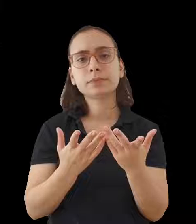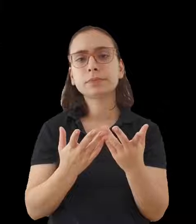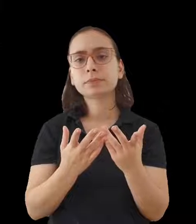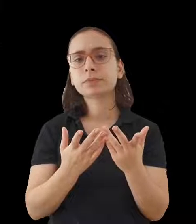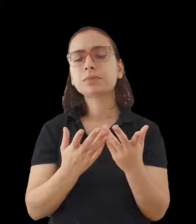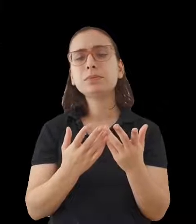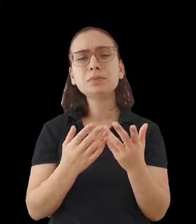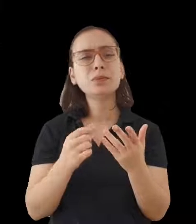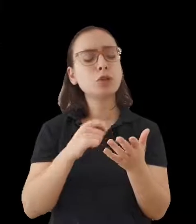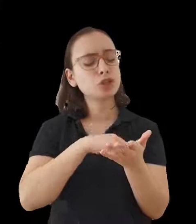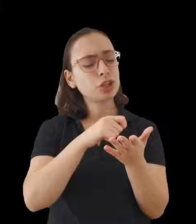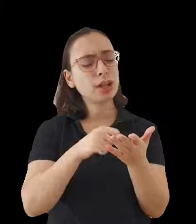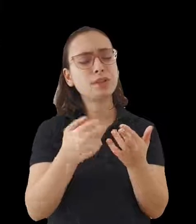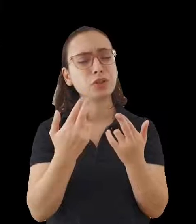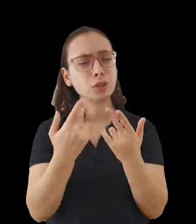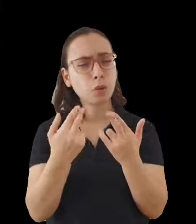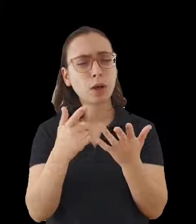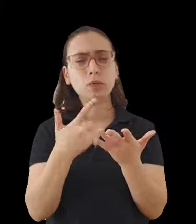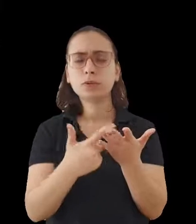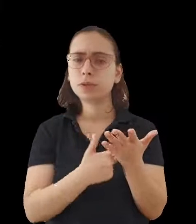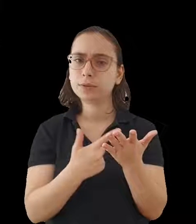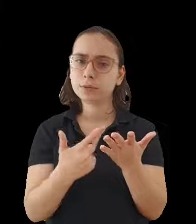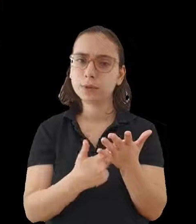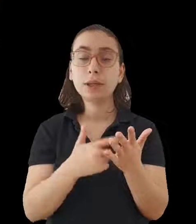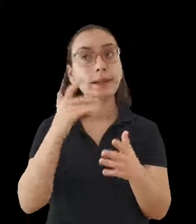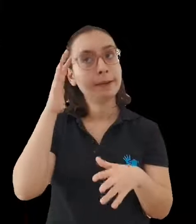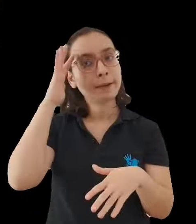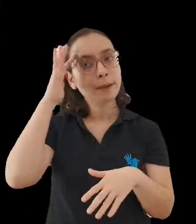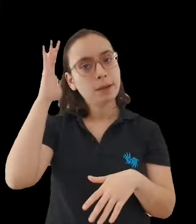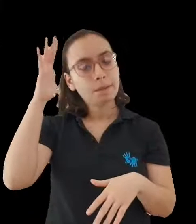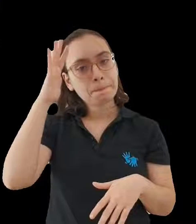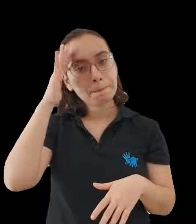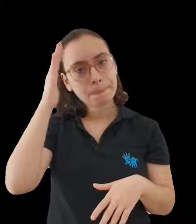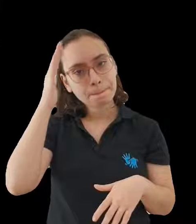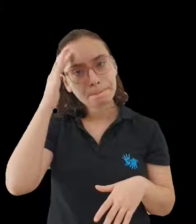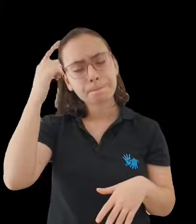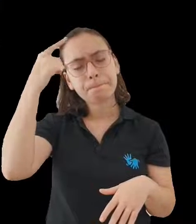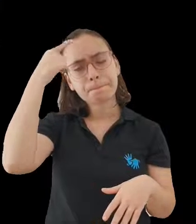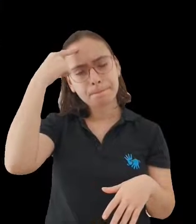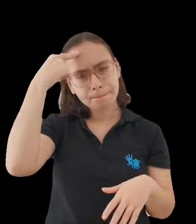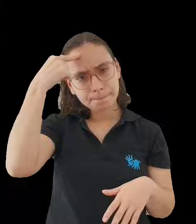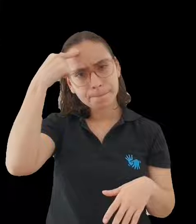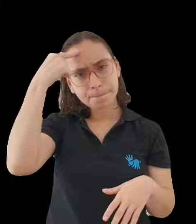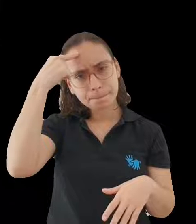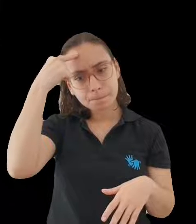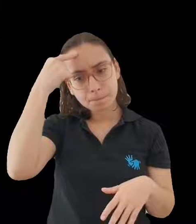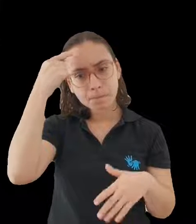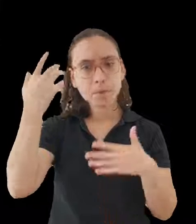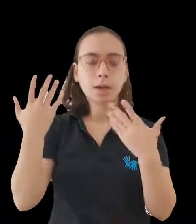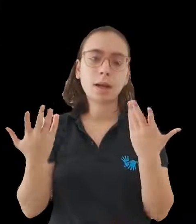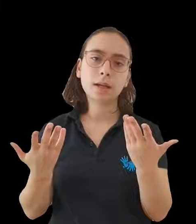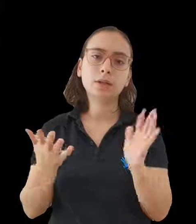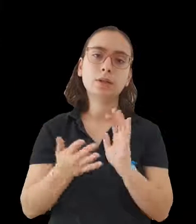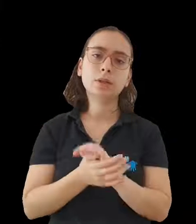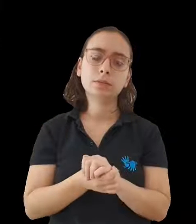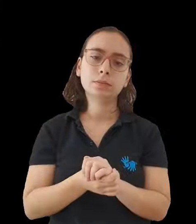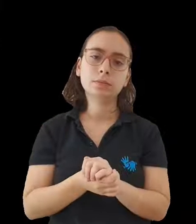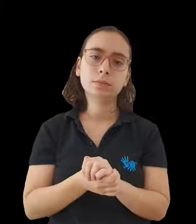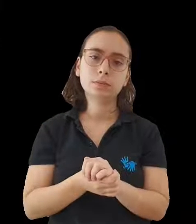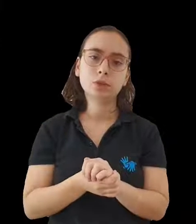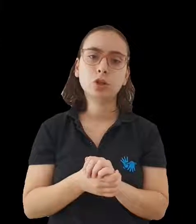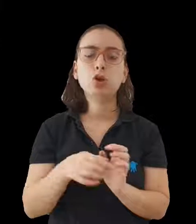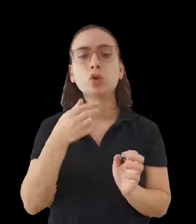o autor escreveu. Imagina, pensa na sua mente. Então o rapaz